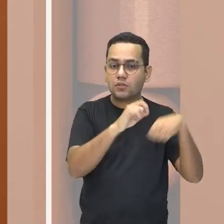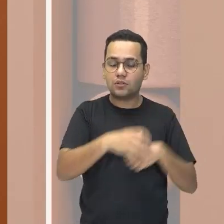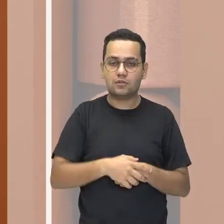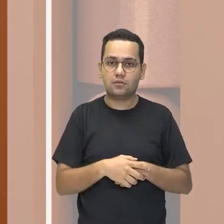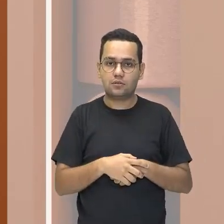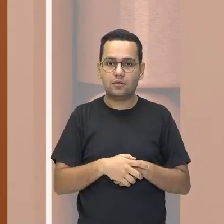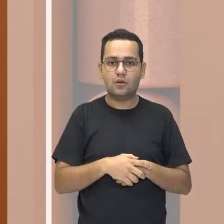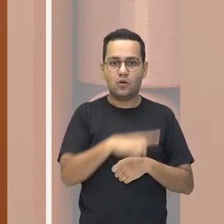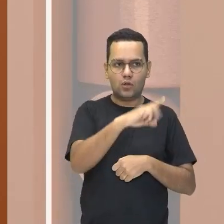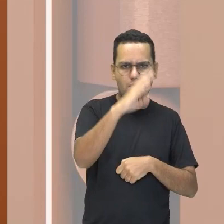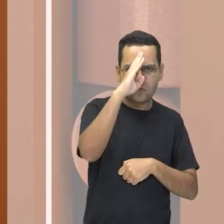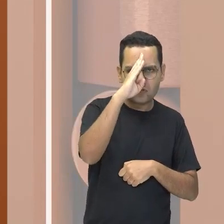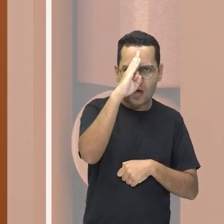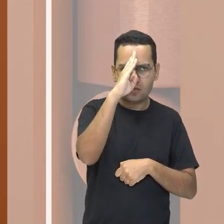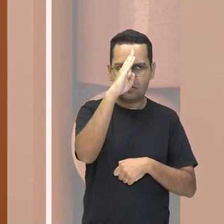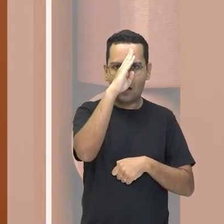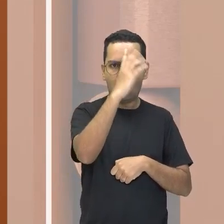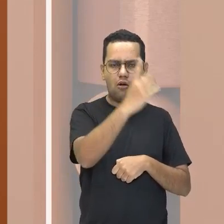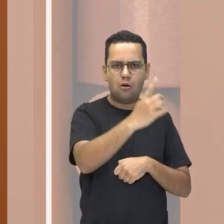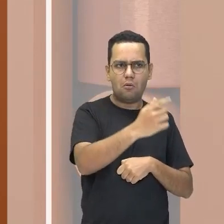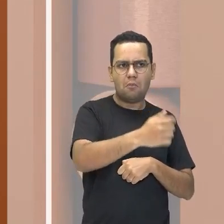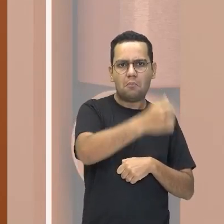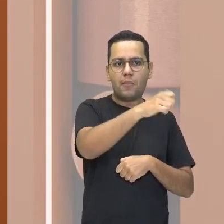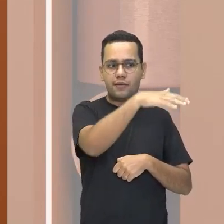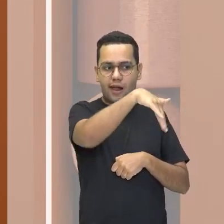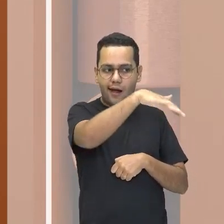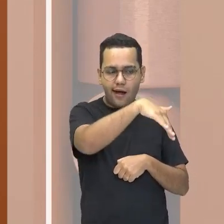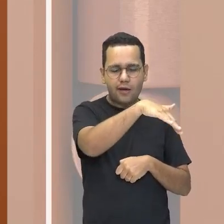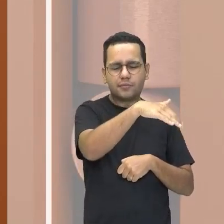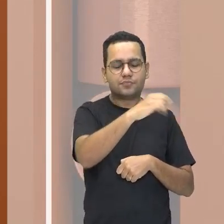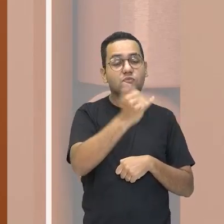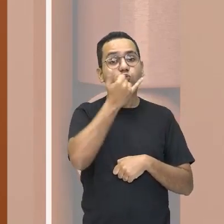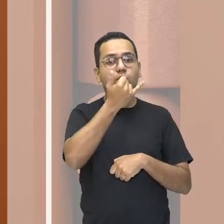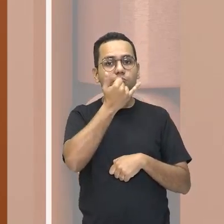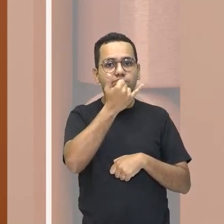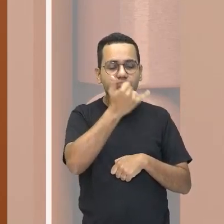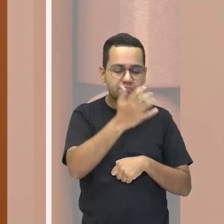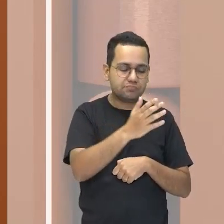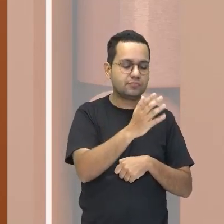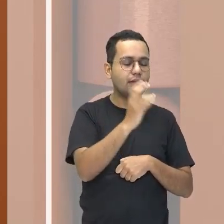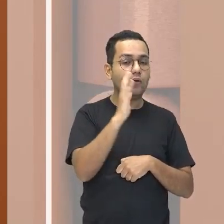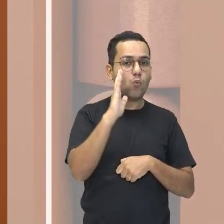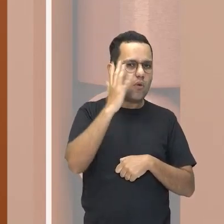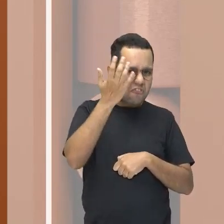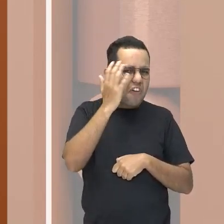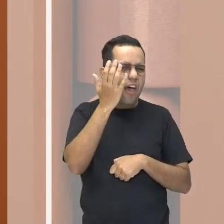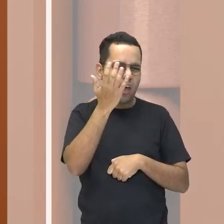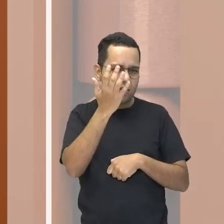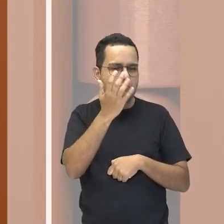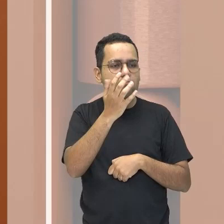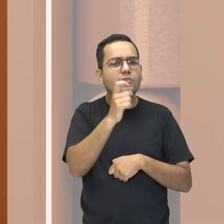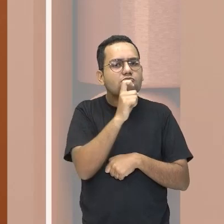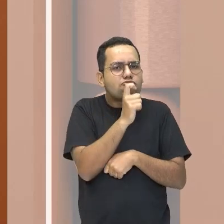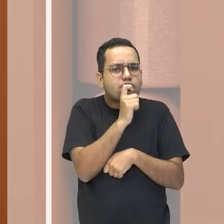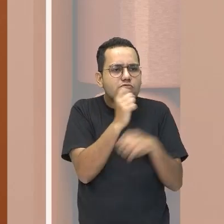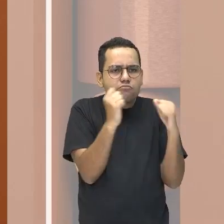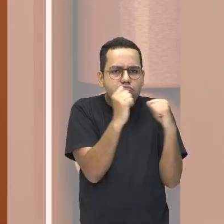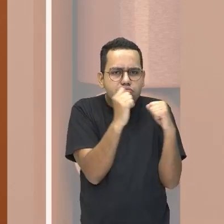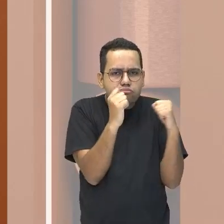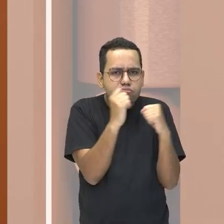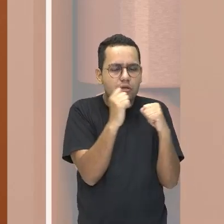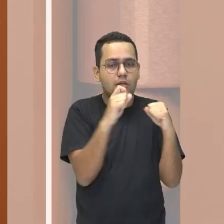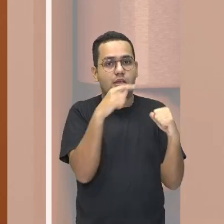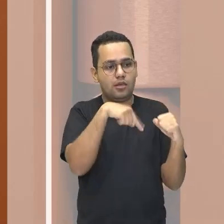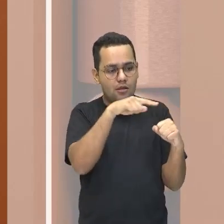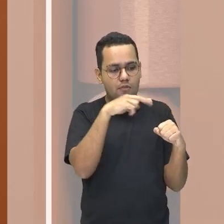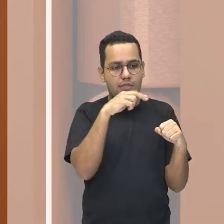general Inverno. O inverno russo, o inverno rigoroso, pegou as tropas de Napoleão e acabou arrasando a tropa.